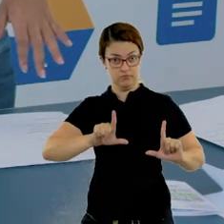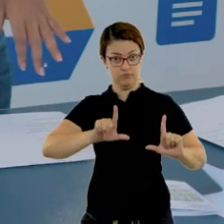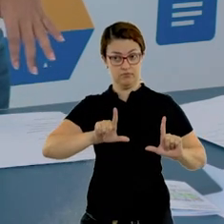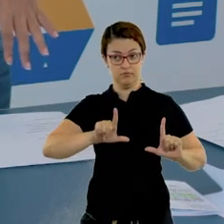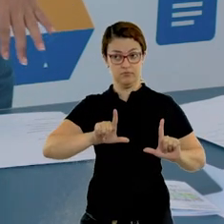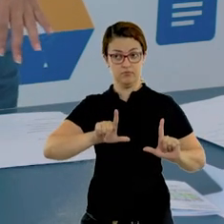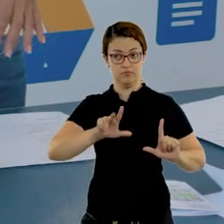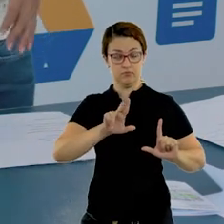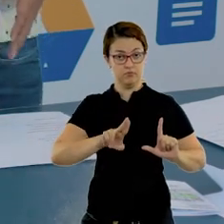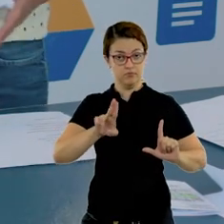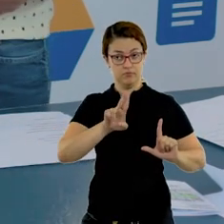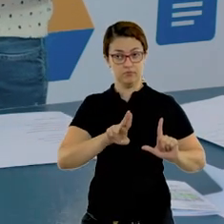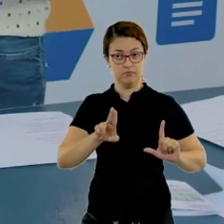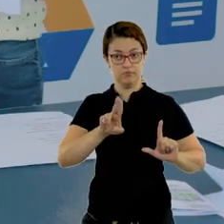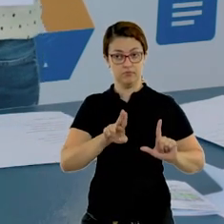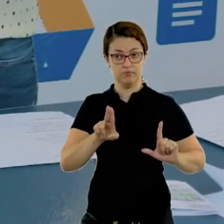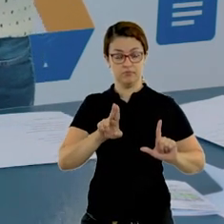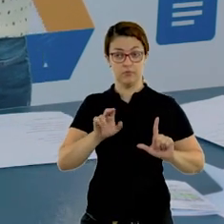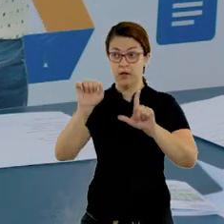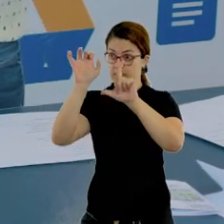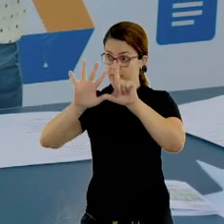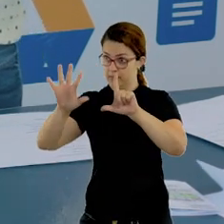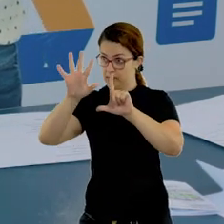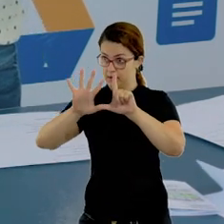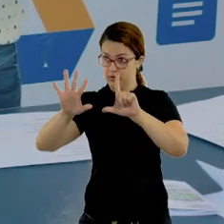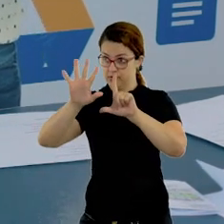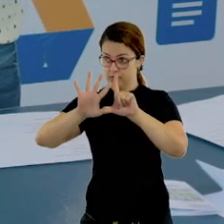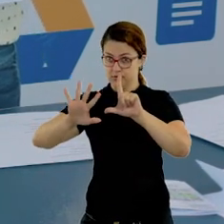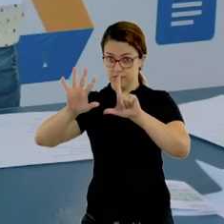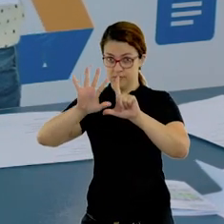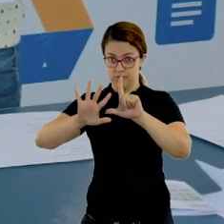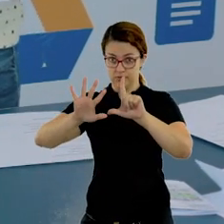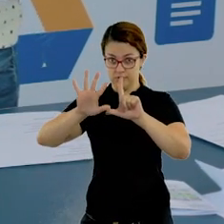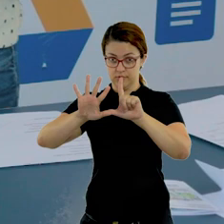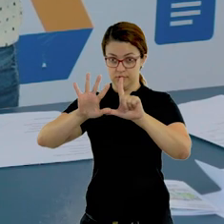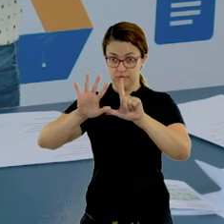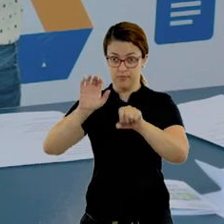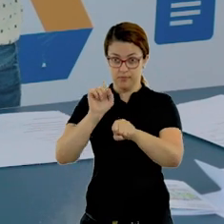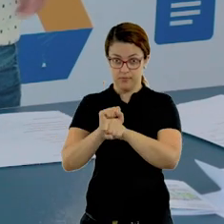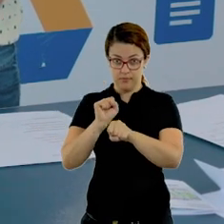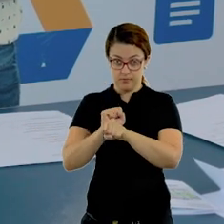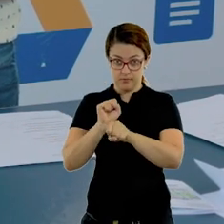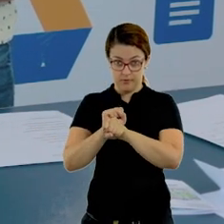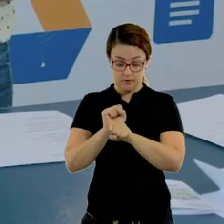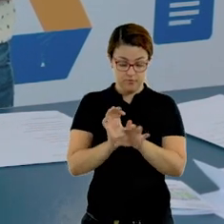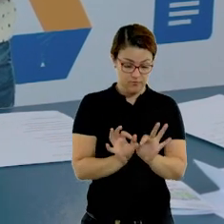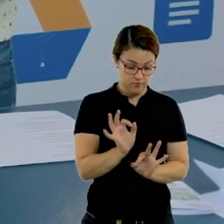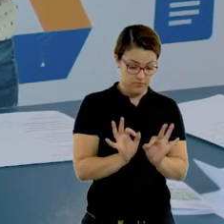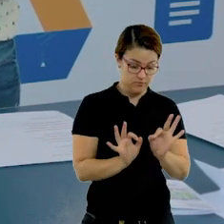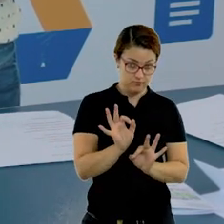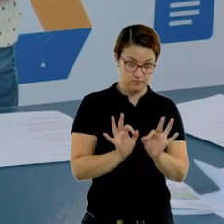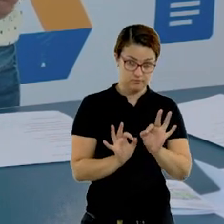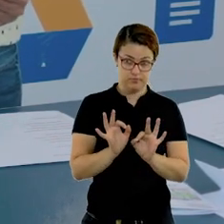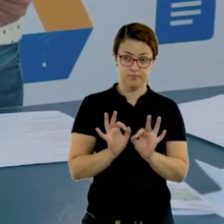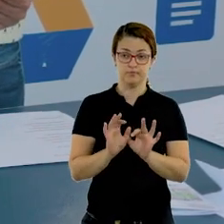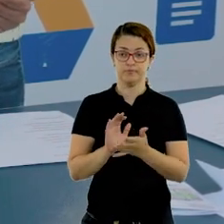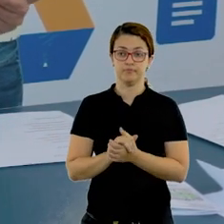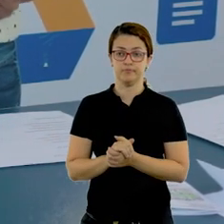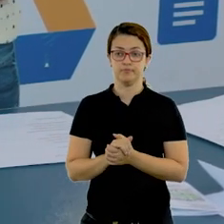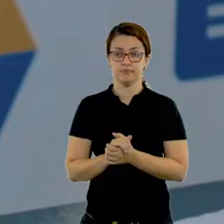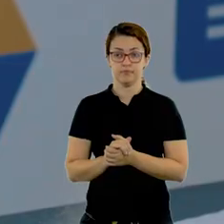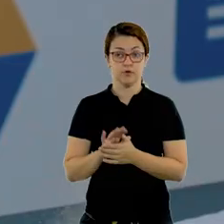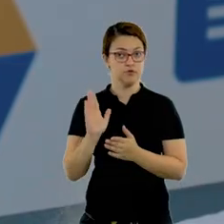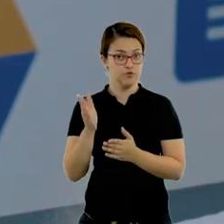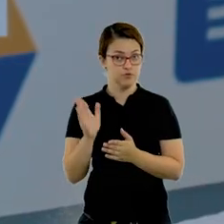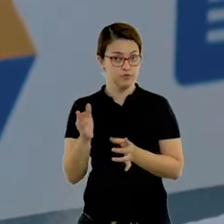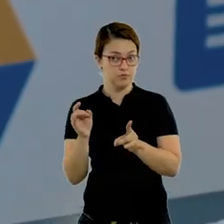tabuleiro. A gente vai pegar aí a imagem e depois vocês pausam, tá? Pausa aí a imagem para dar tempo de vocês confeccionarem de